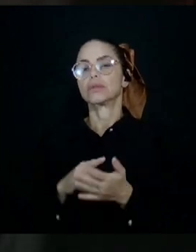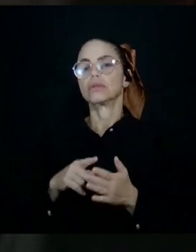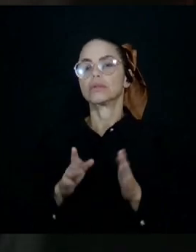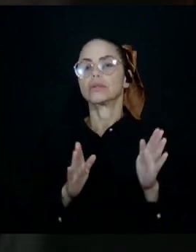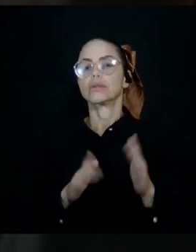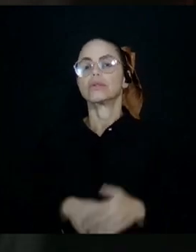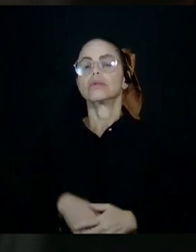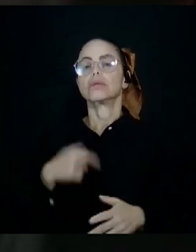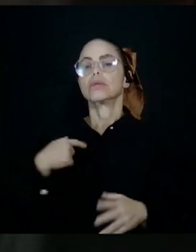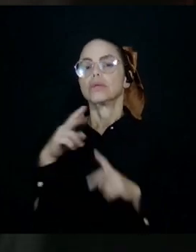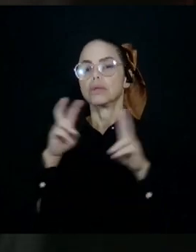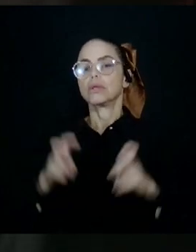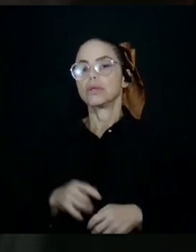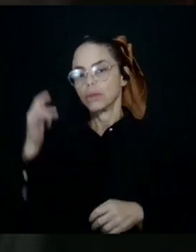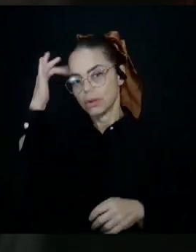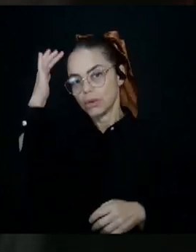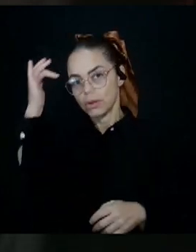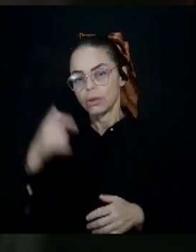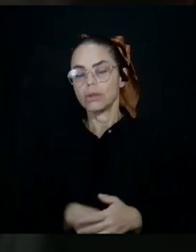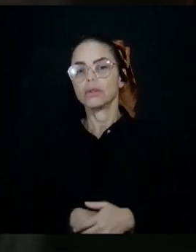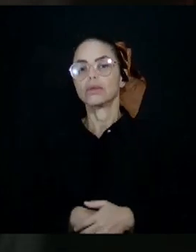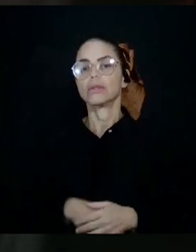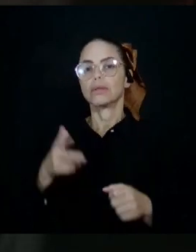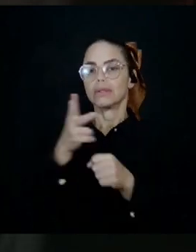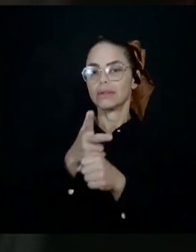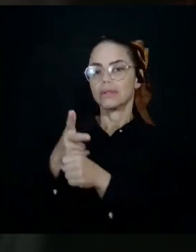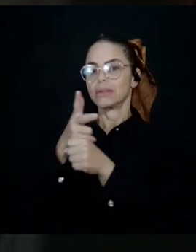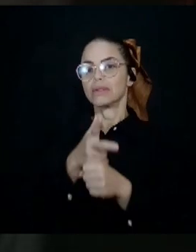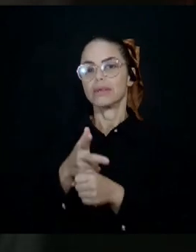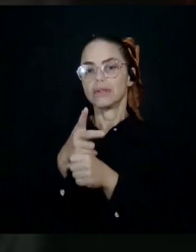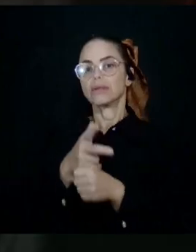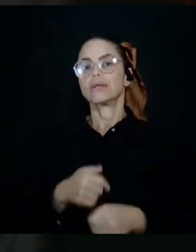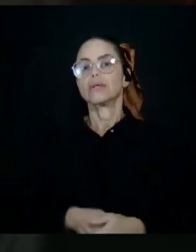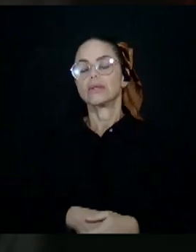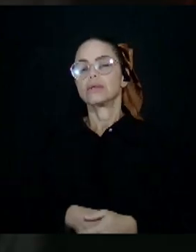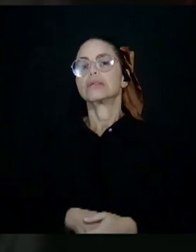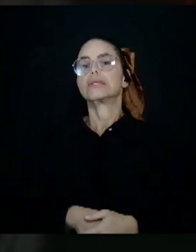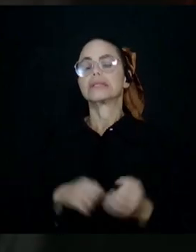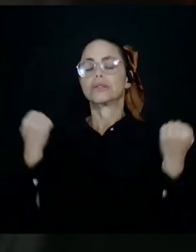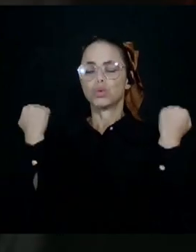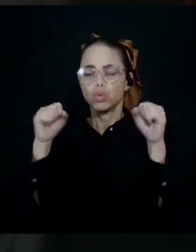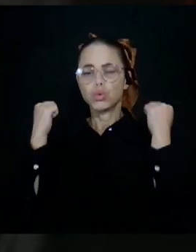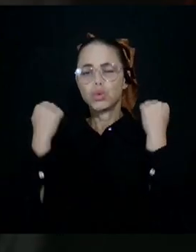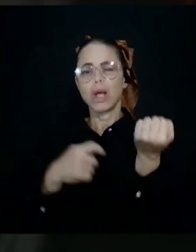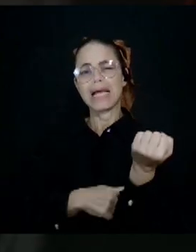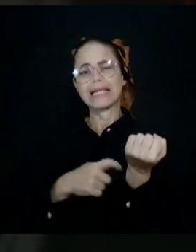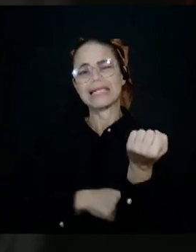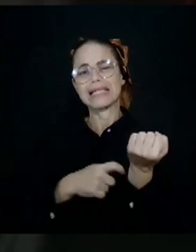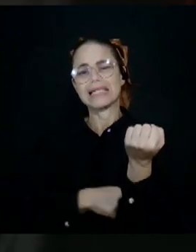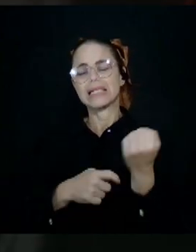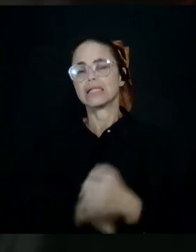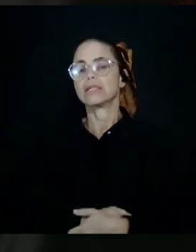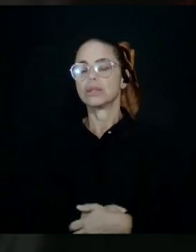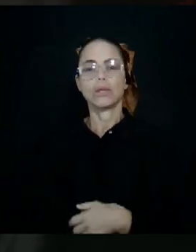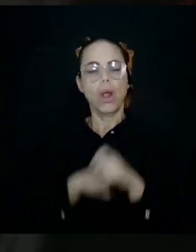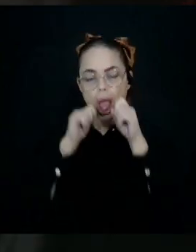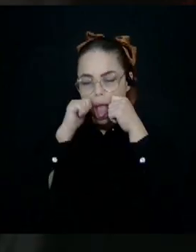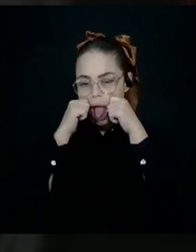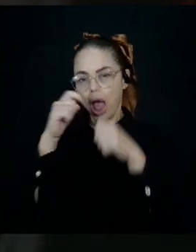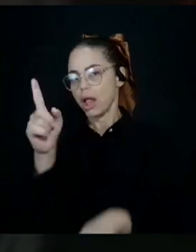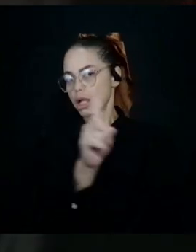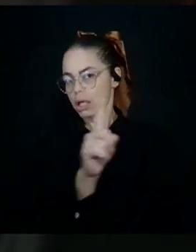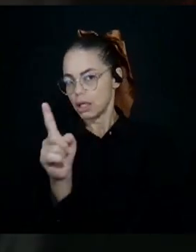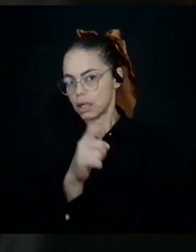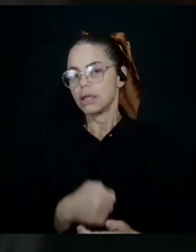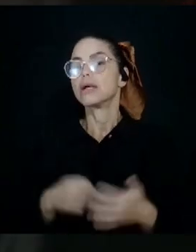nós observamos alguns vídeos de crianças, assim, muito irritadas, e o pessoal falando, é birra. Não, gente, não é birra. Isso precisa